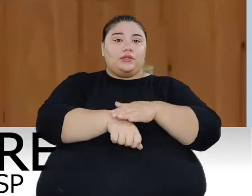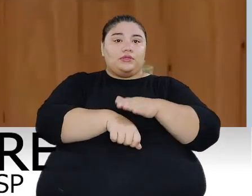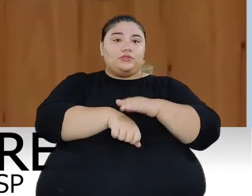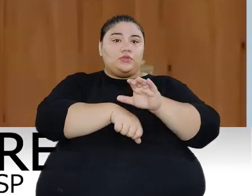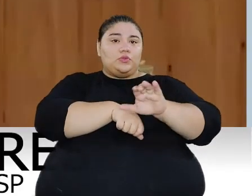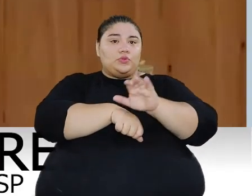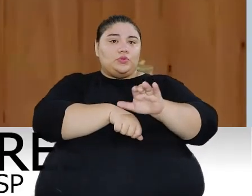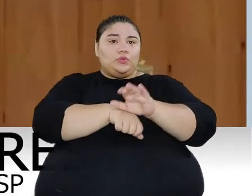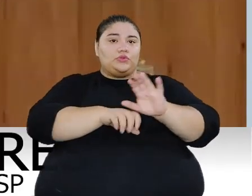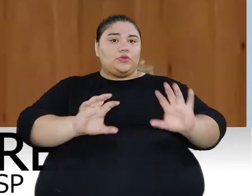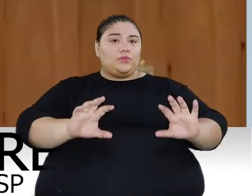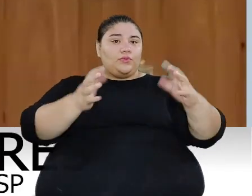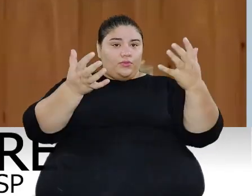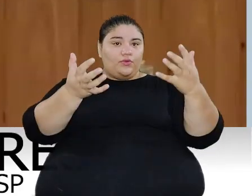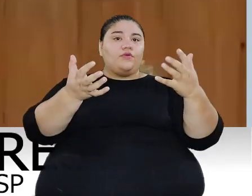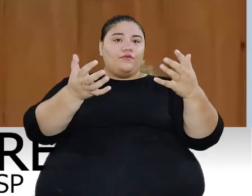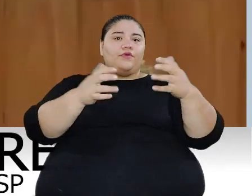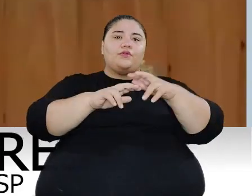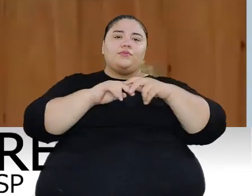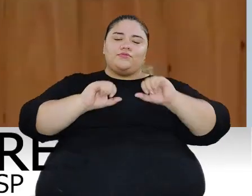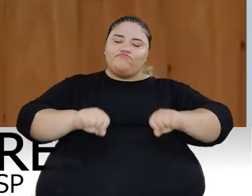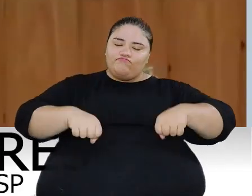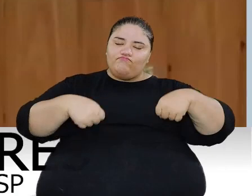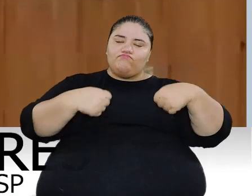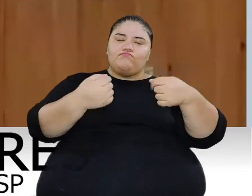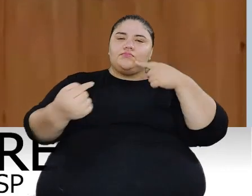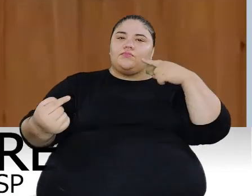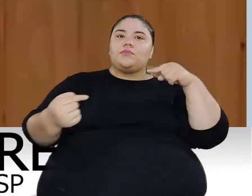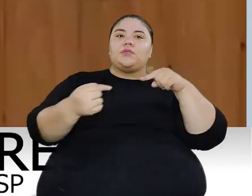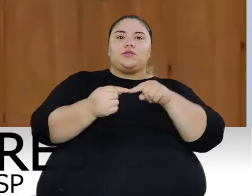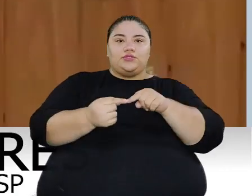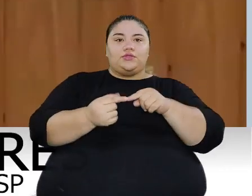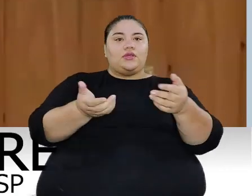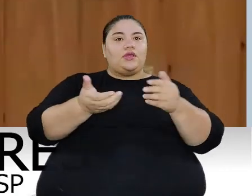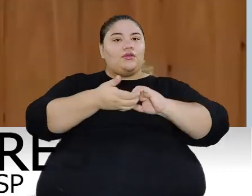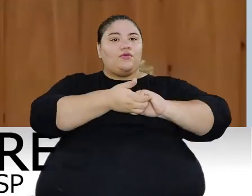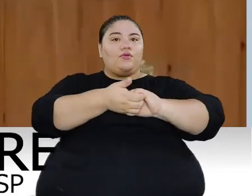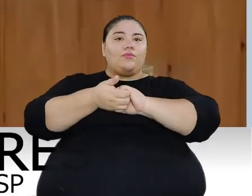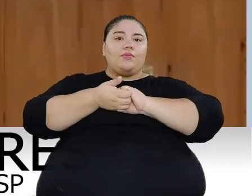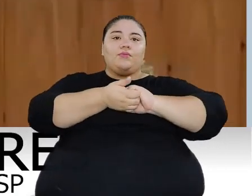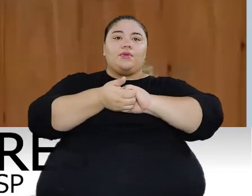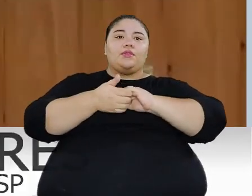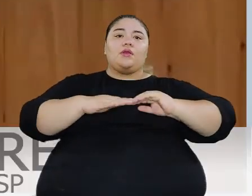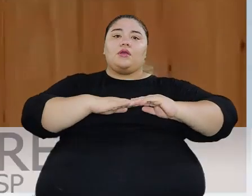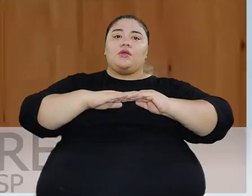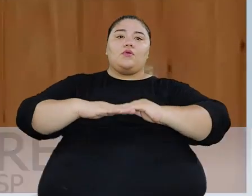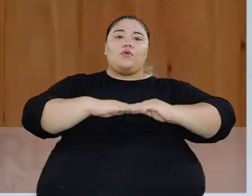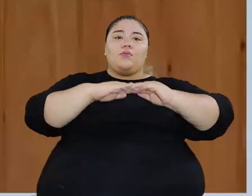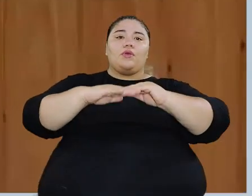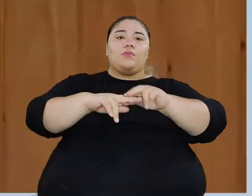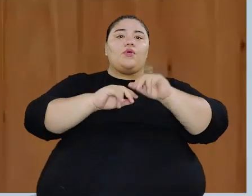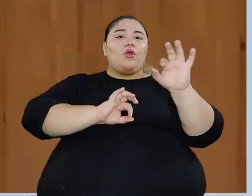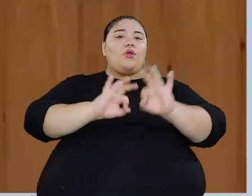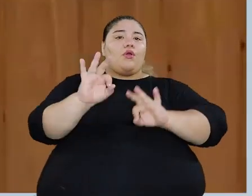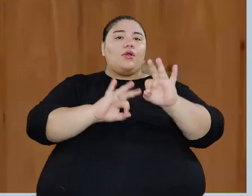neste curso que está sendo promovido pela EMAI com tanto empenho, com tanta dedicação. Queria cumprimentar igualmente, né, como parte